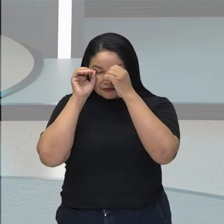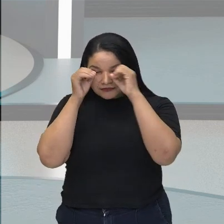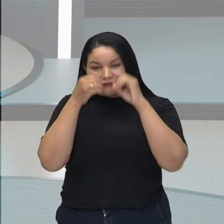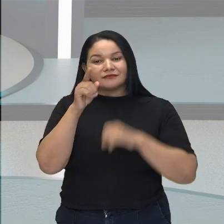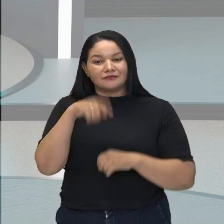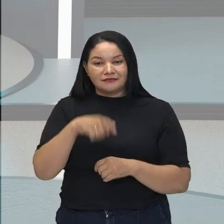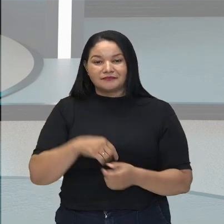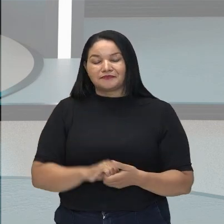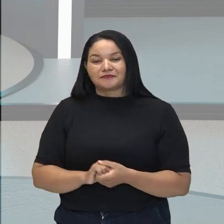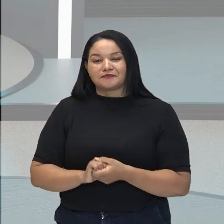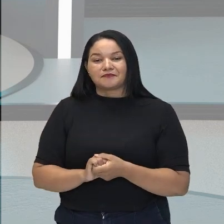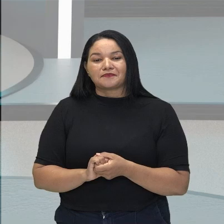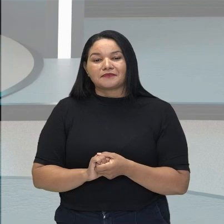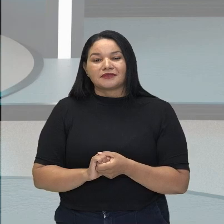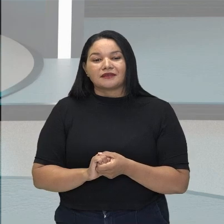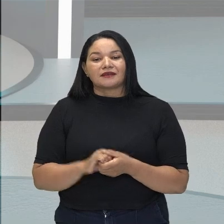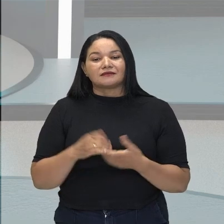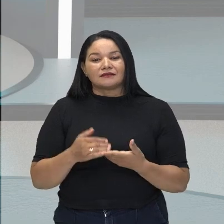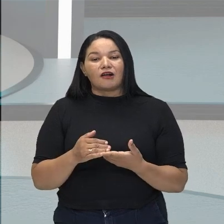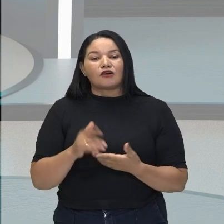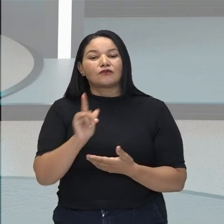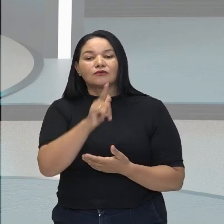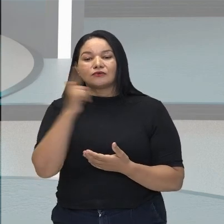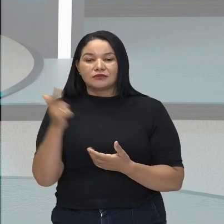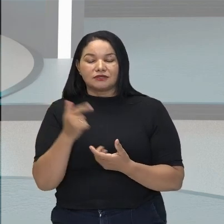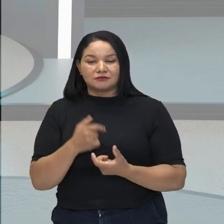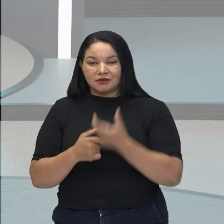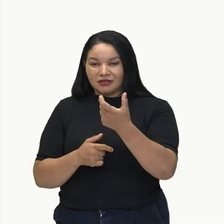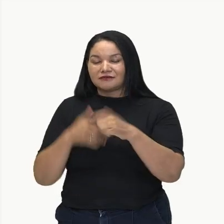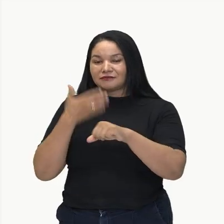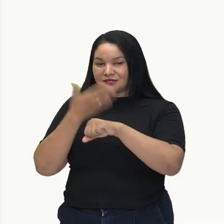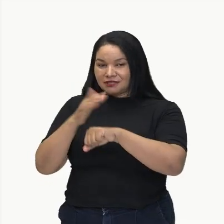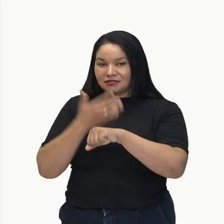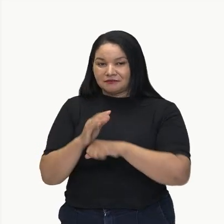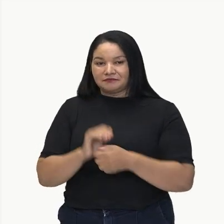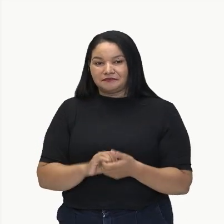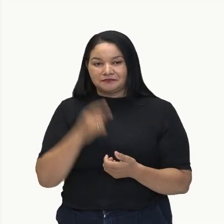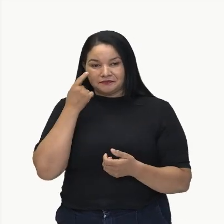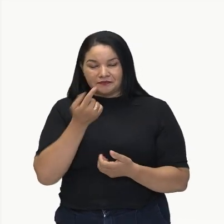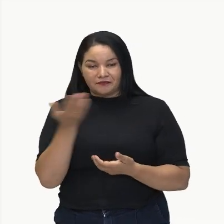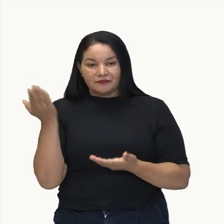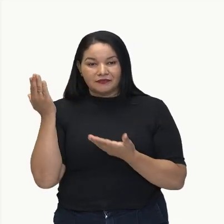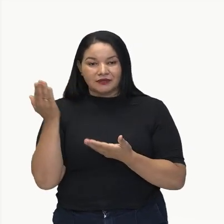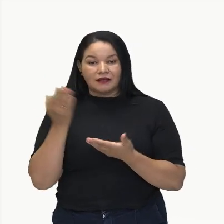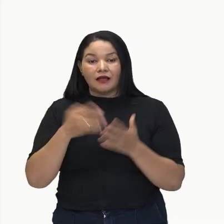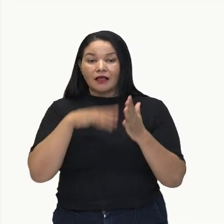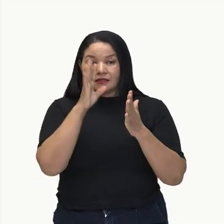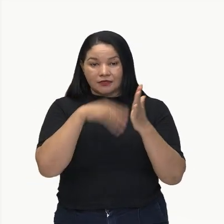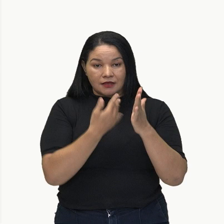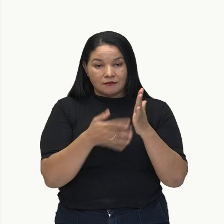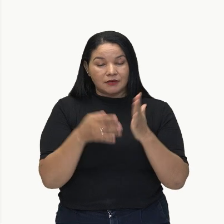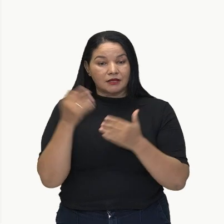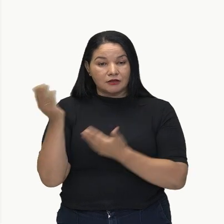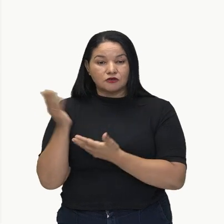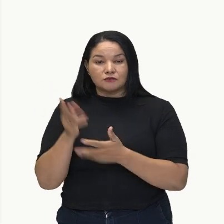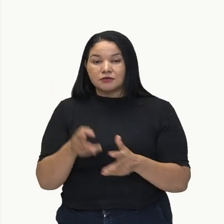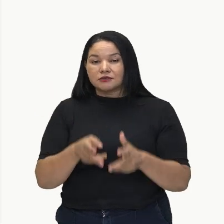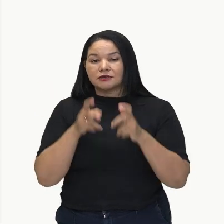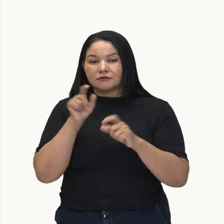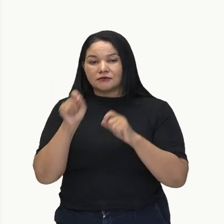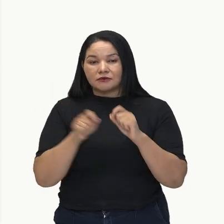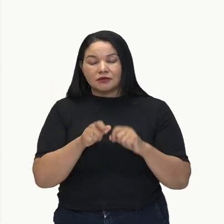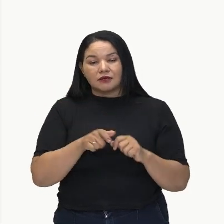ver mais algumas palavrinhas para a gente praticar. Então, vamos a trabalhar. Observem que na nossa primeira